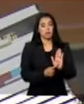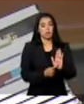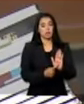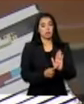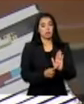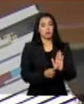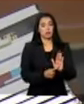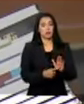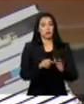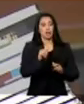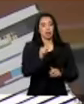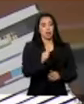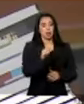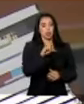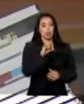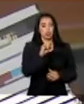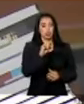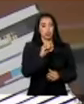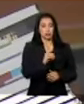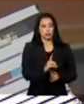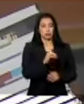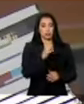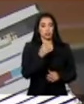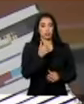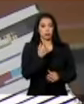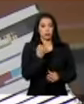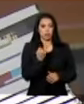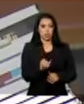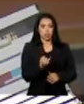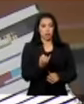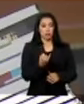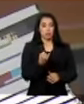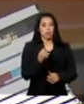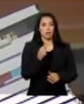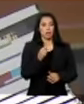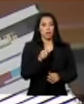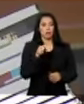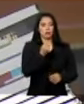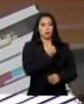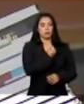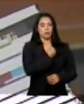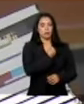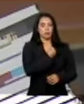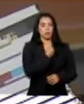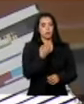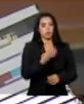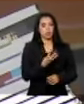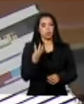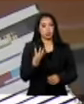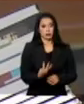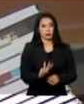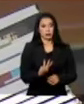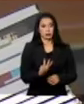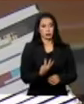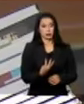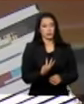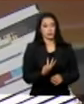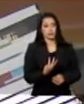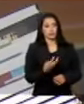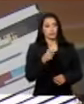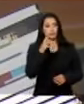de constitucionalidade número 44 para julgamento conjunto, conforme